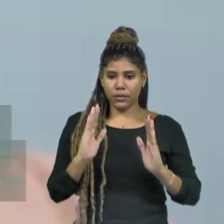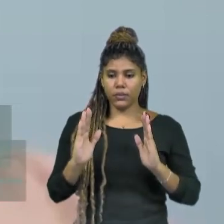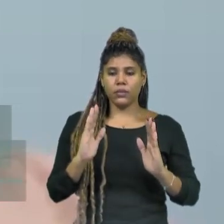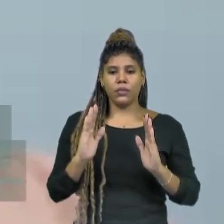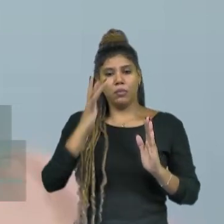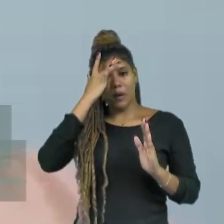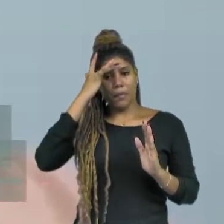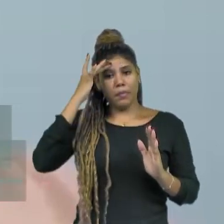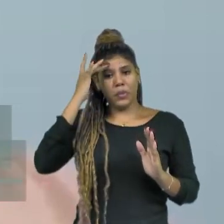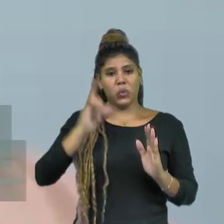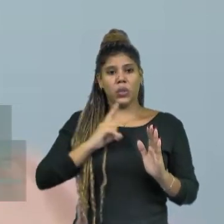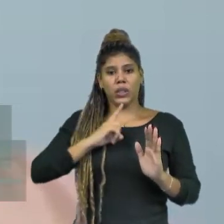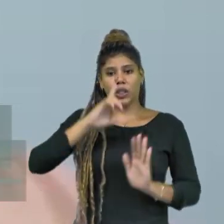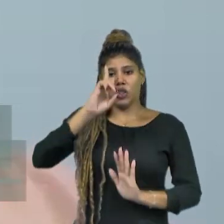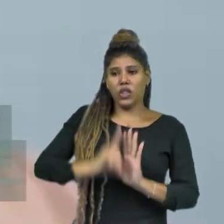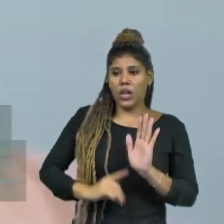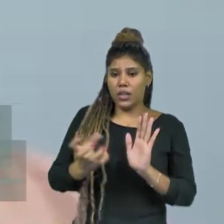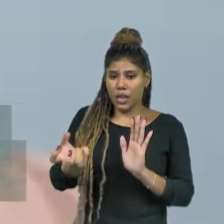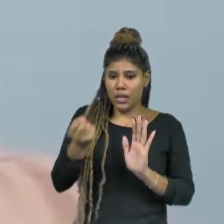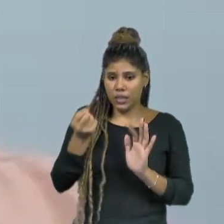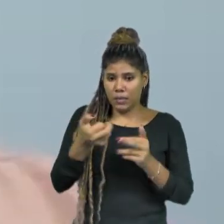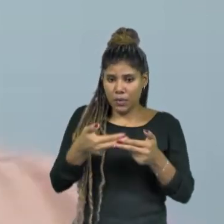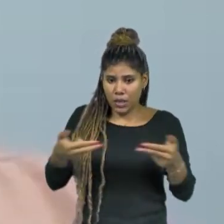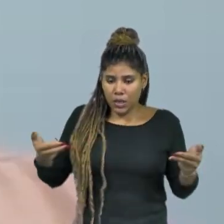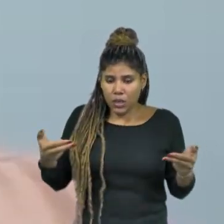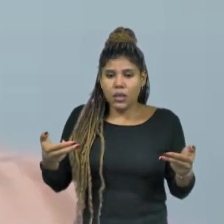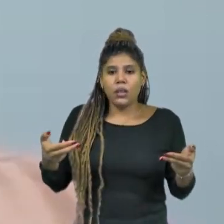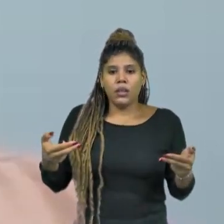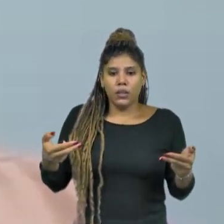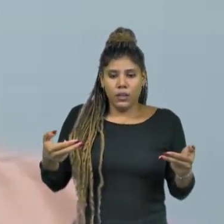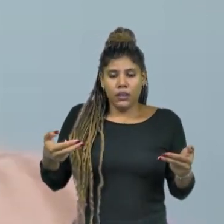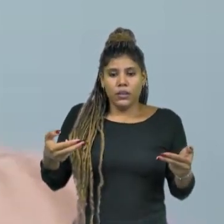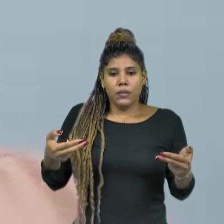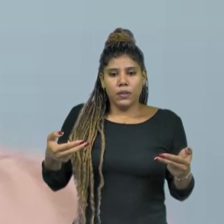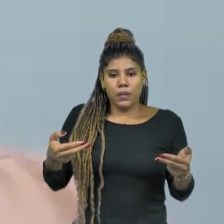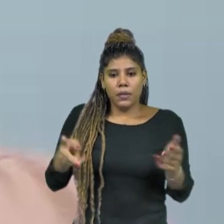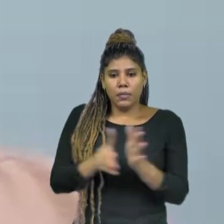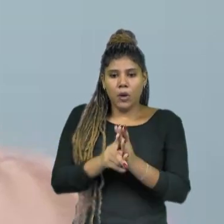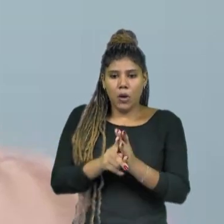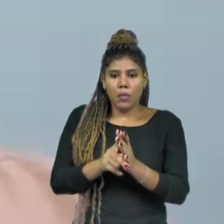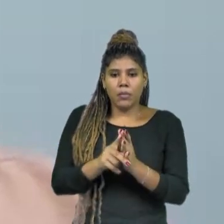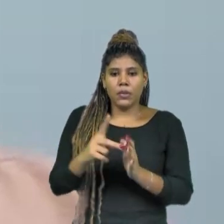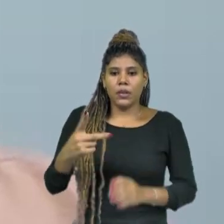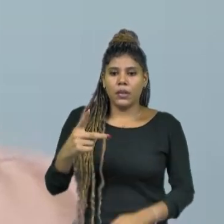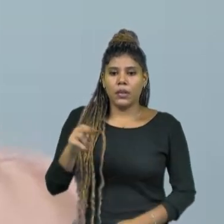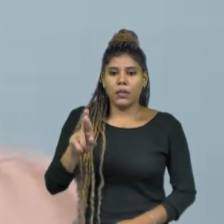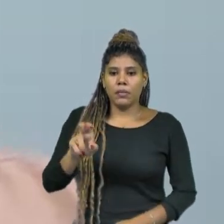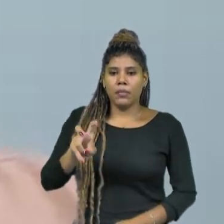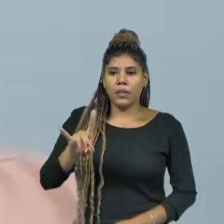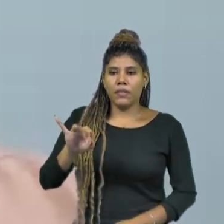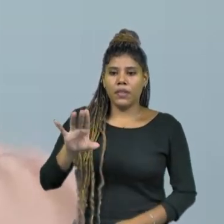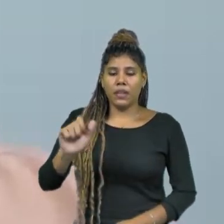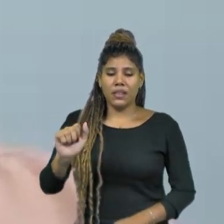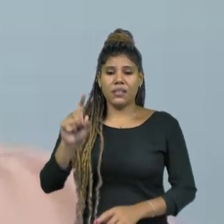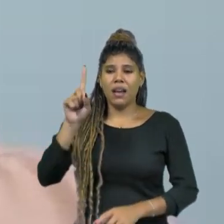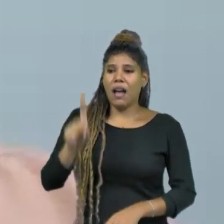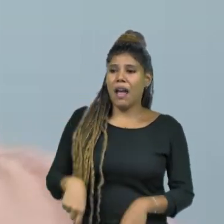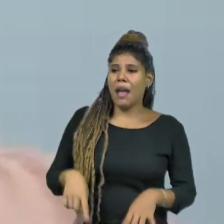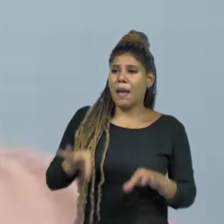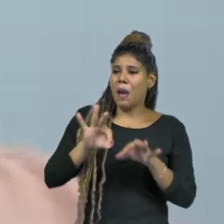ter direito aos benefícios, né, da Previdência Social, eles são muito longos, né?